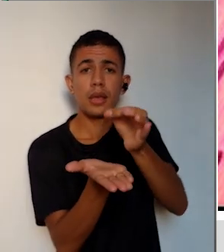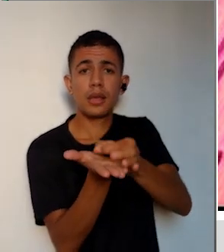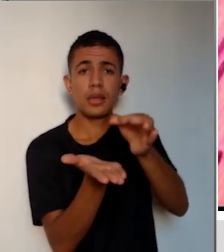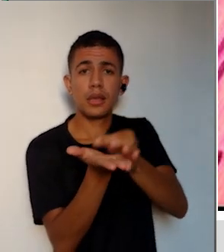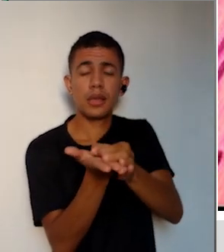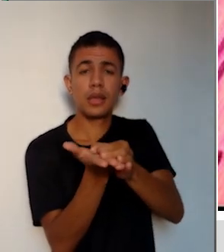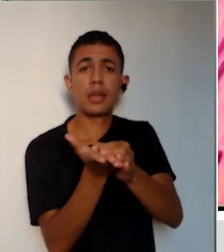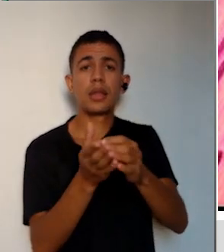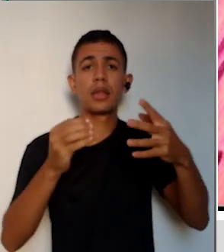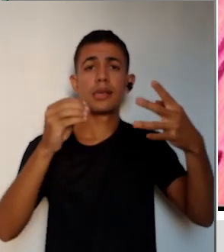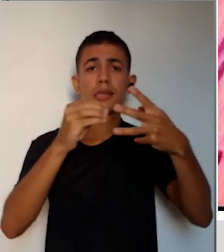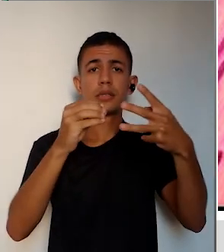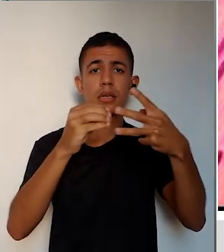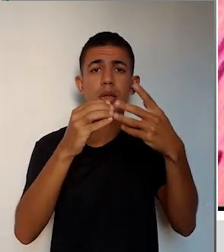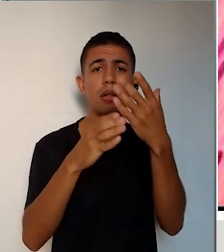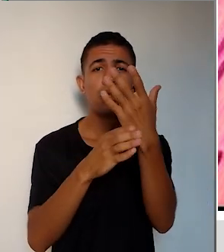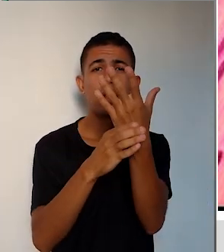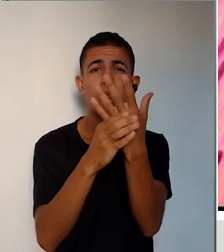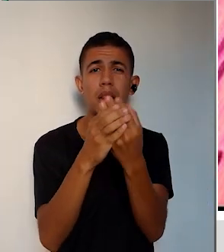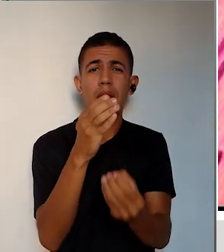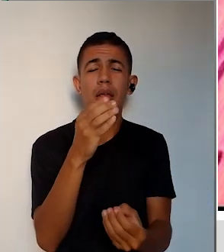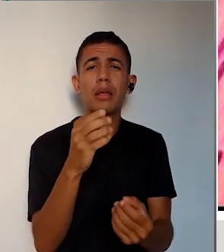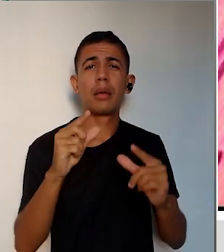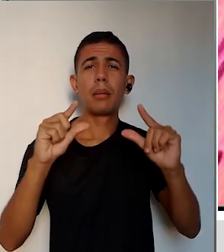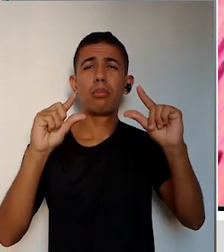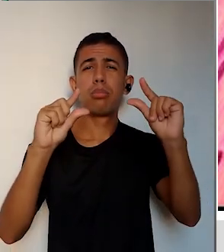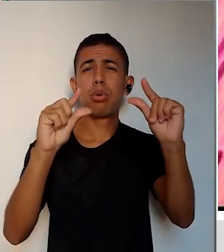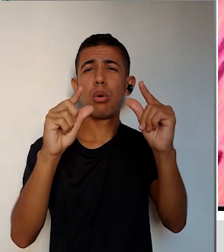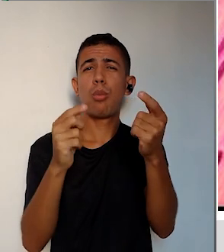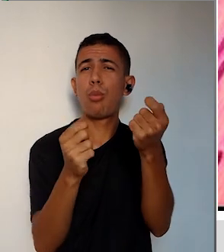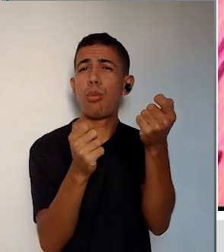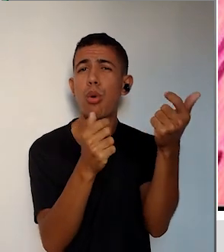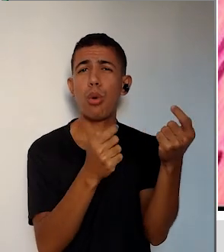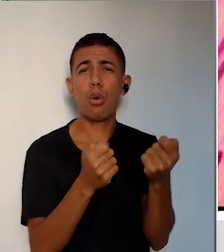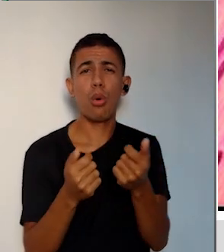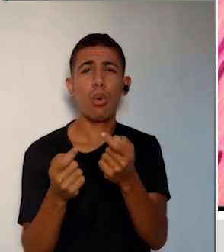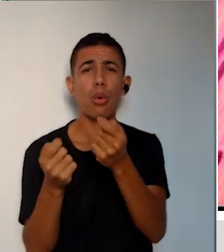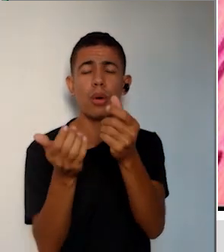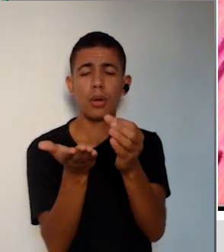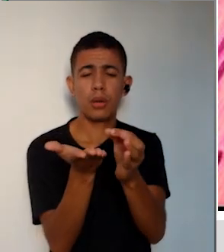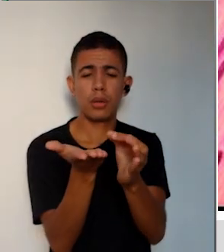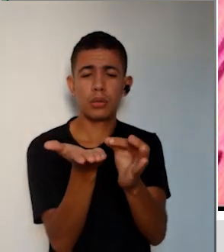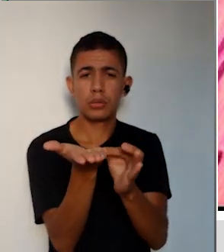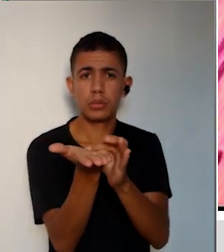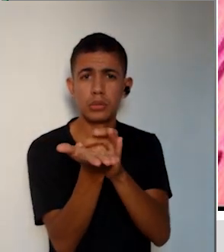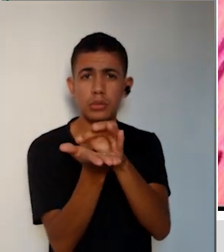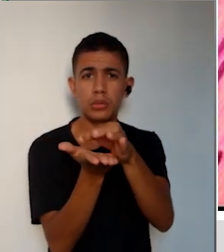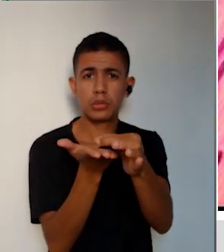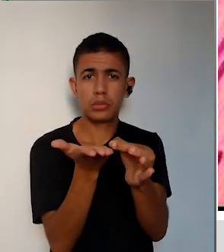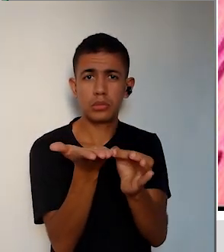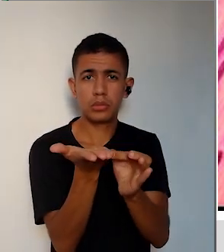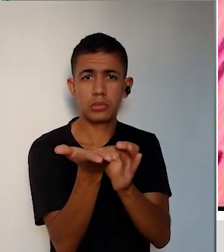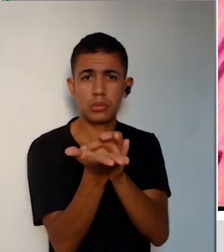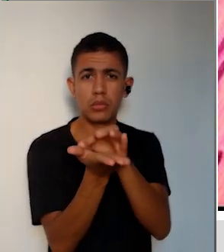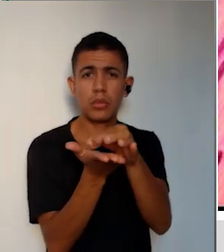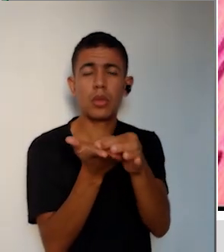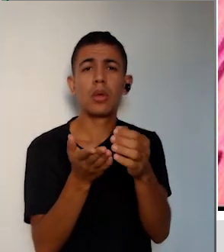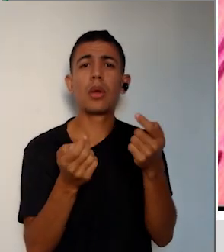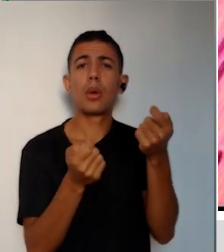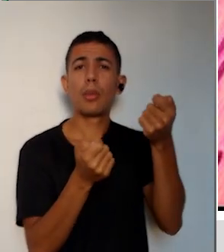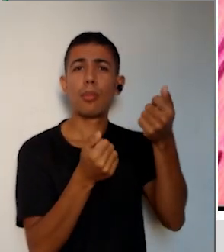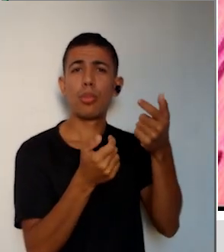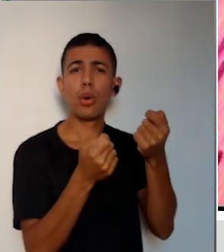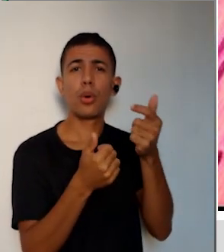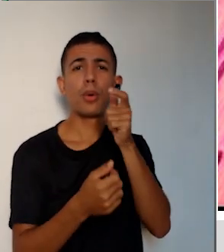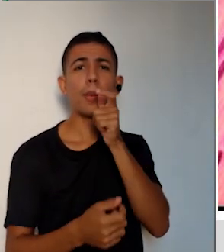Nos citoplasmas das células musculares lisas, encontramos poucas organelas